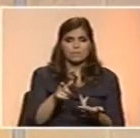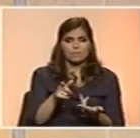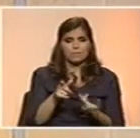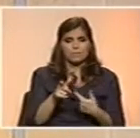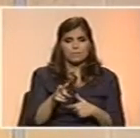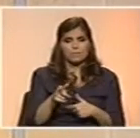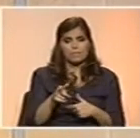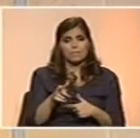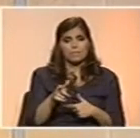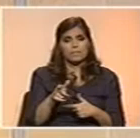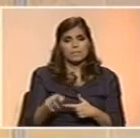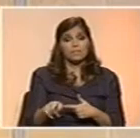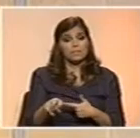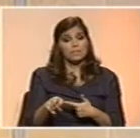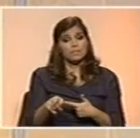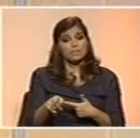em grande extensão,